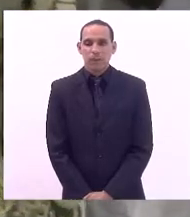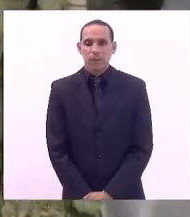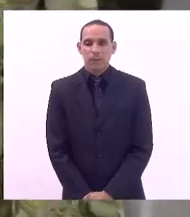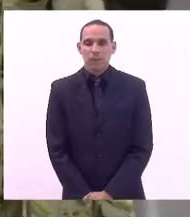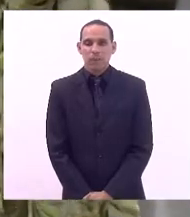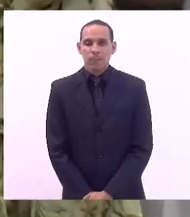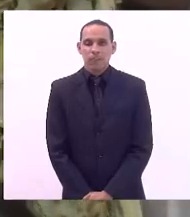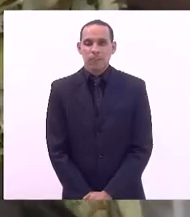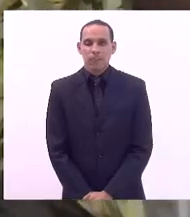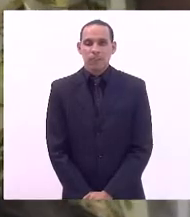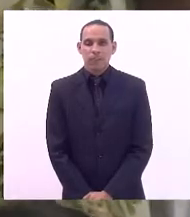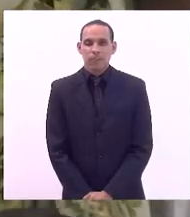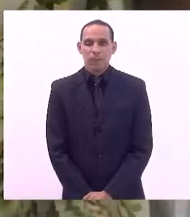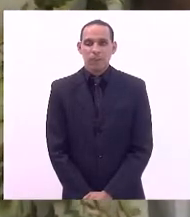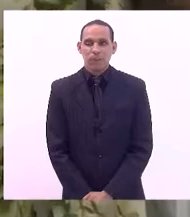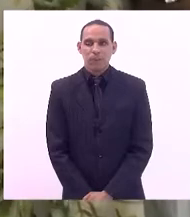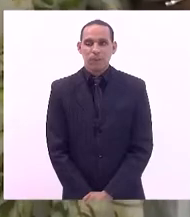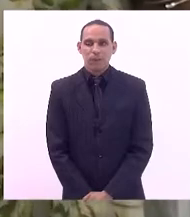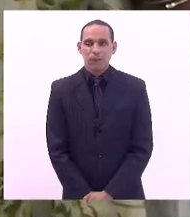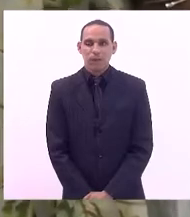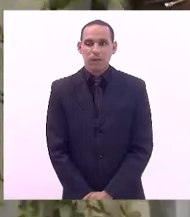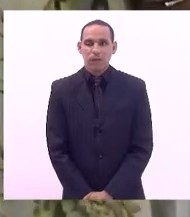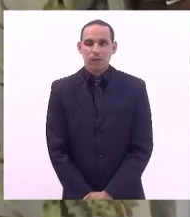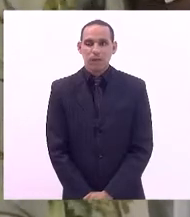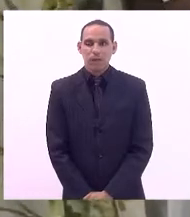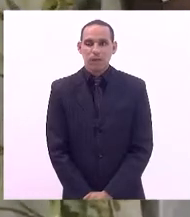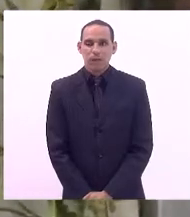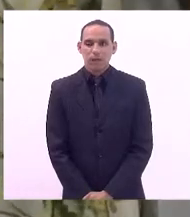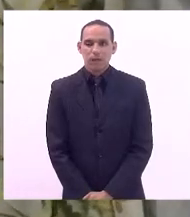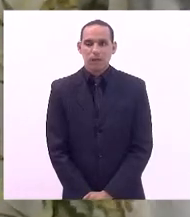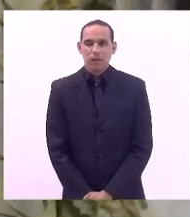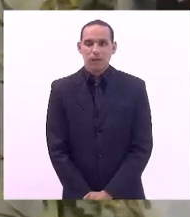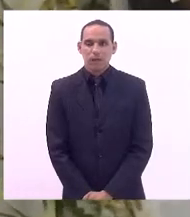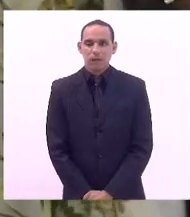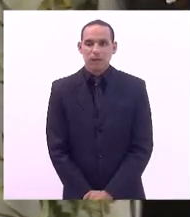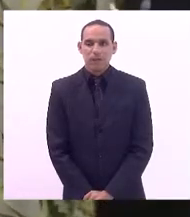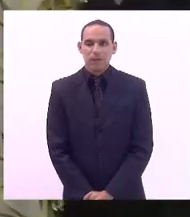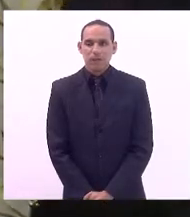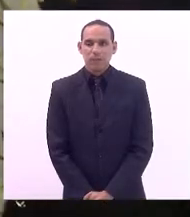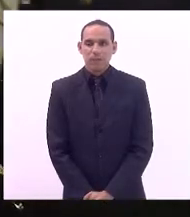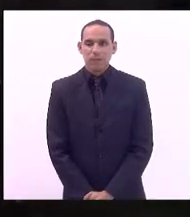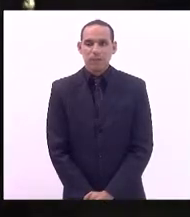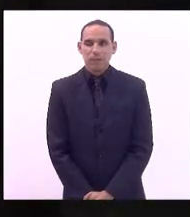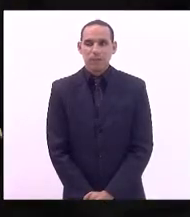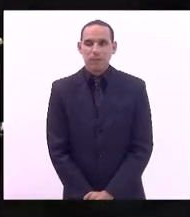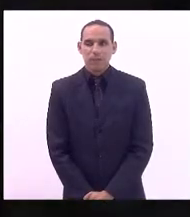E aí E aí